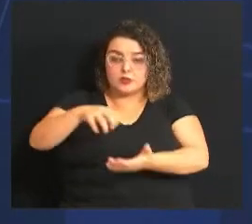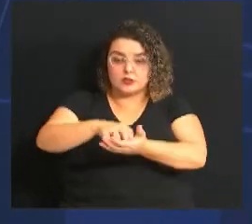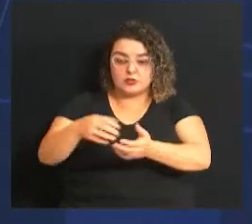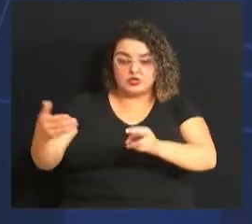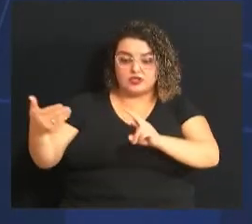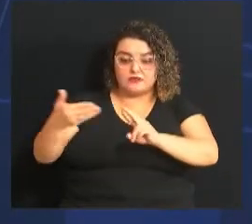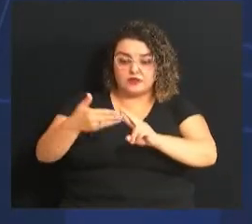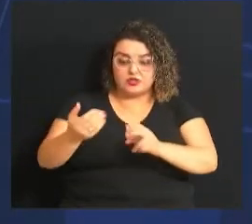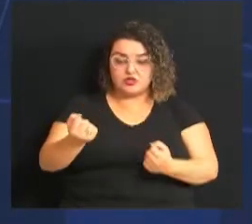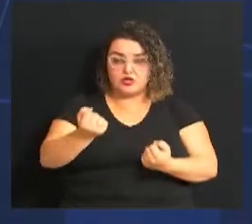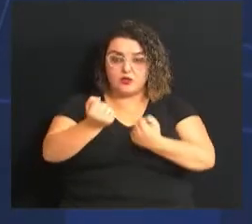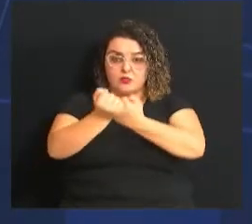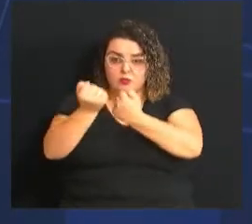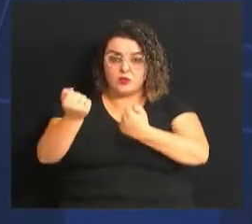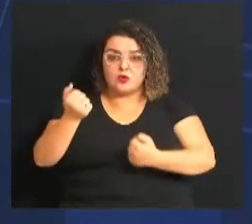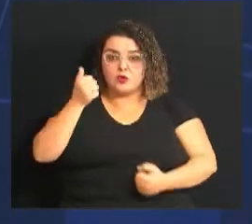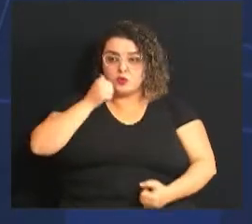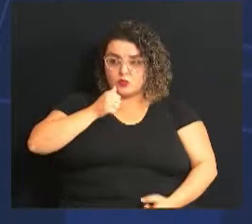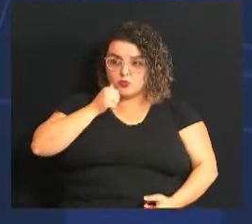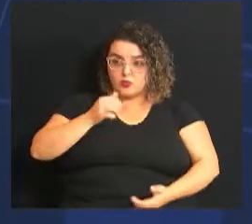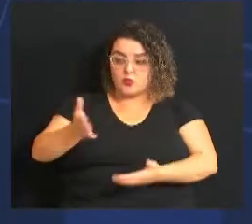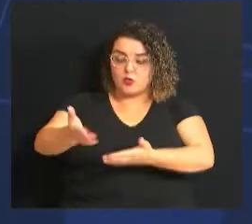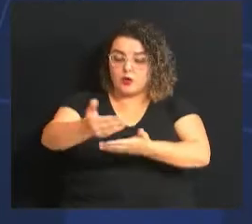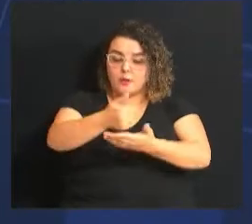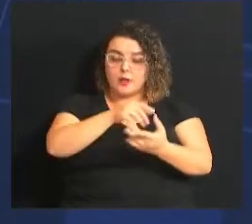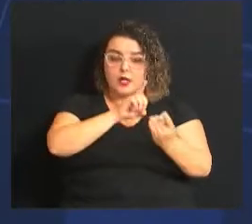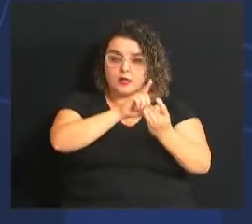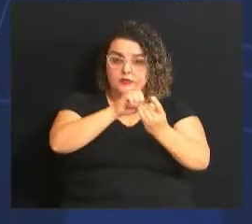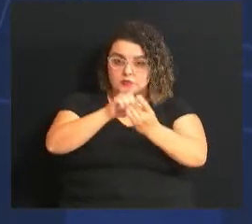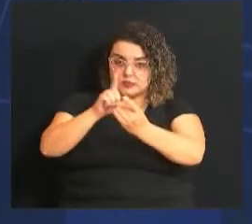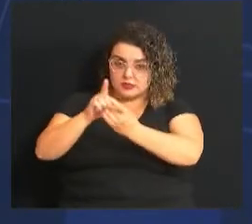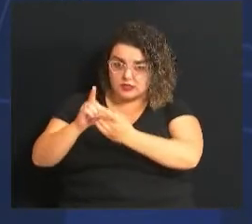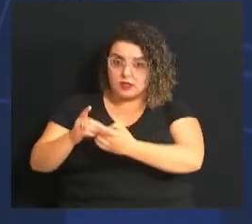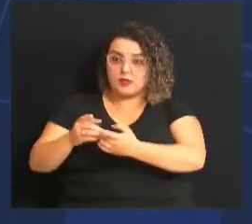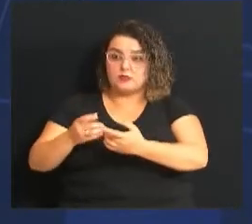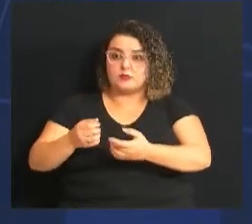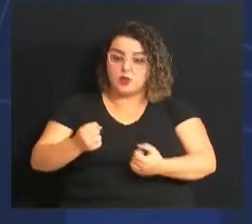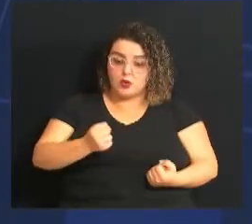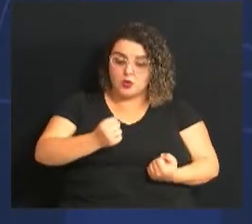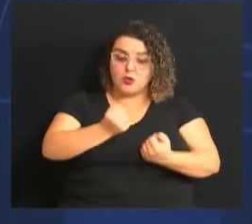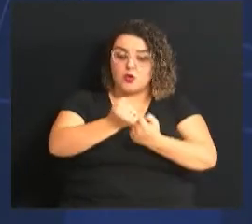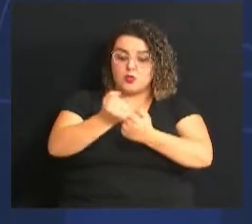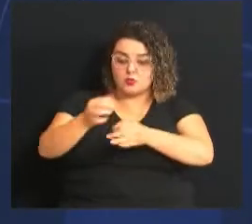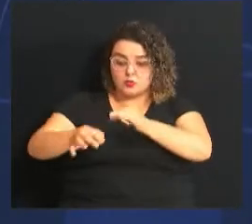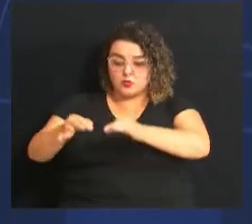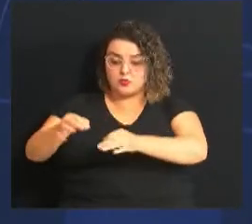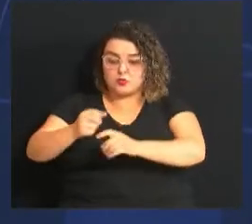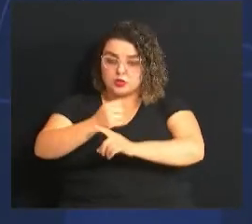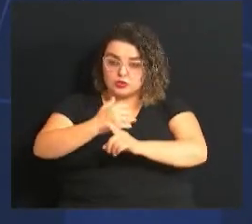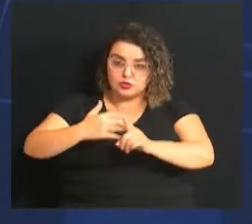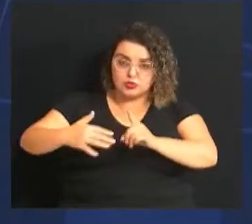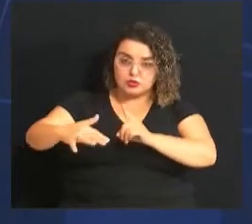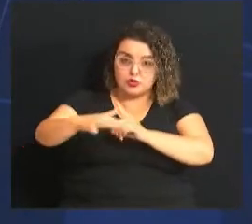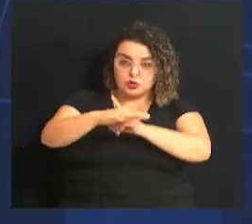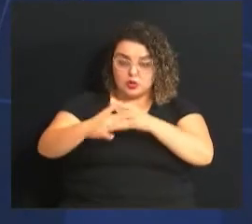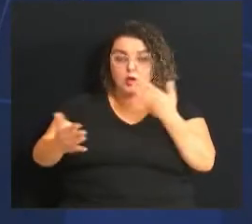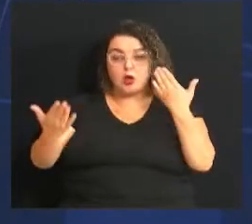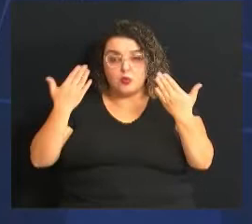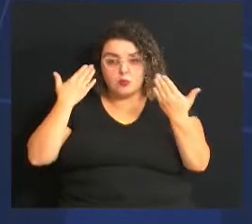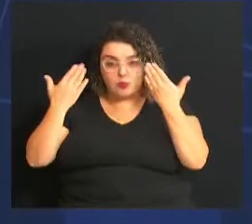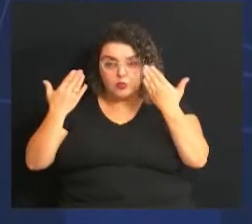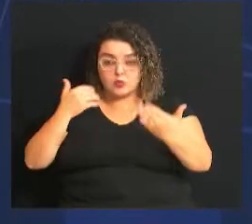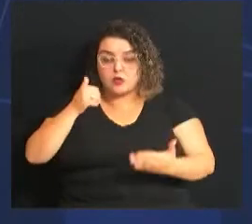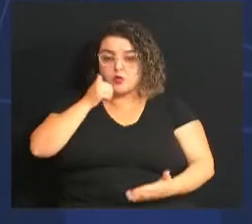à Mulher, que acolhe, atende, presta apoio jurídico, social e psicológico a essa mulher